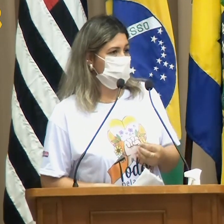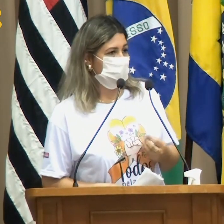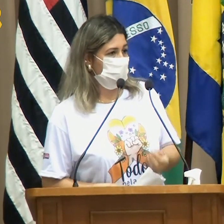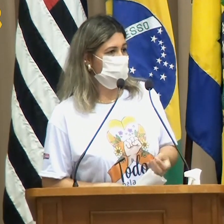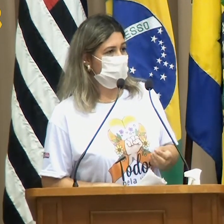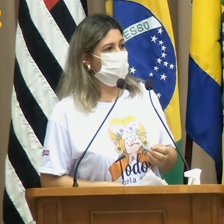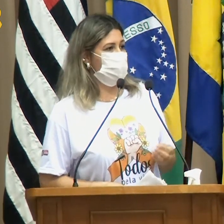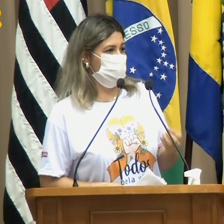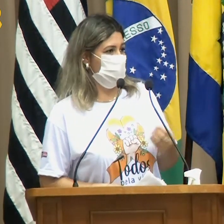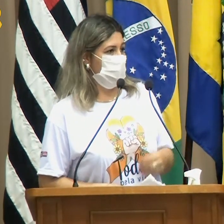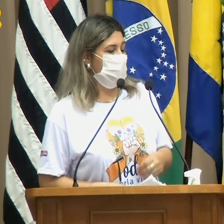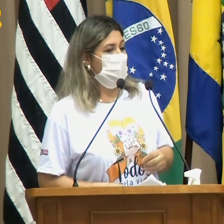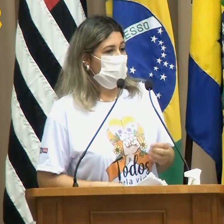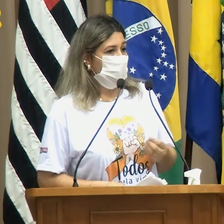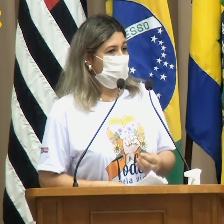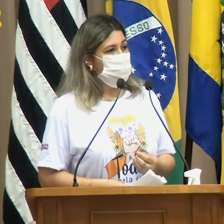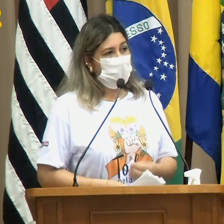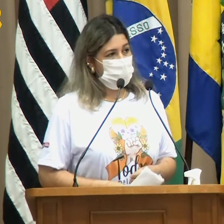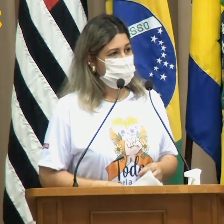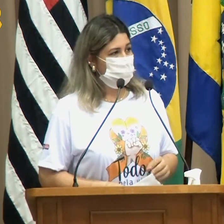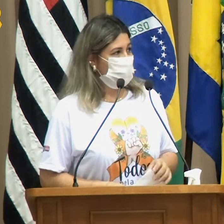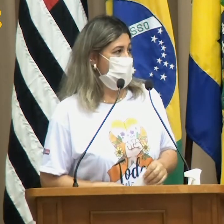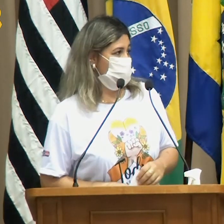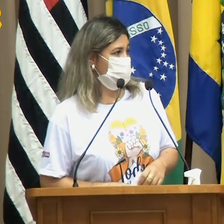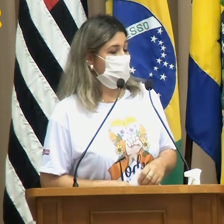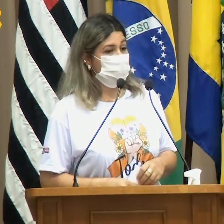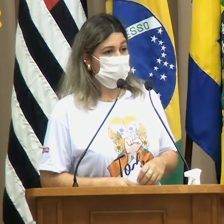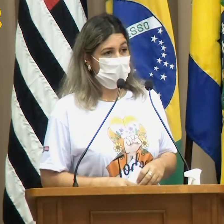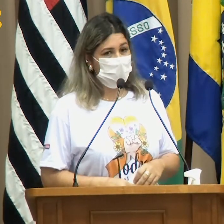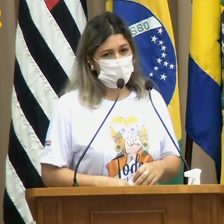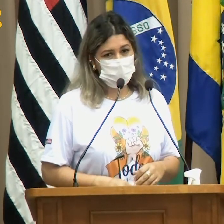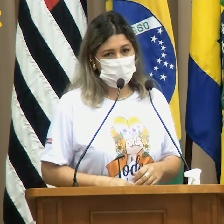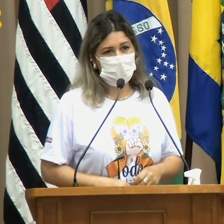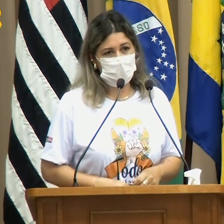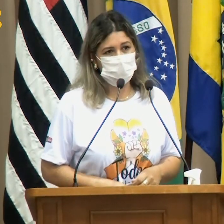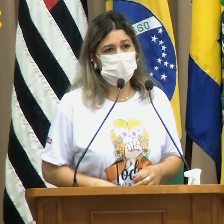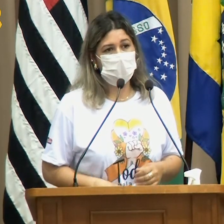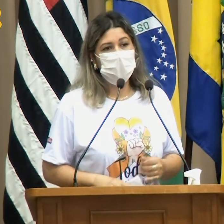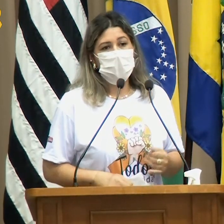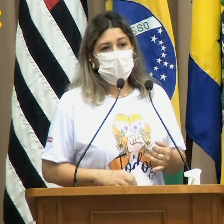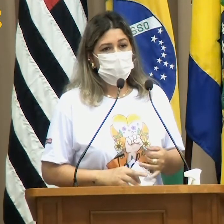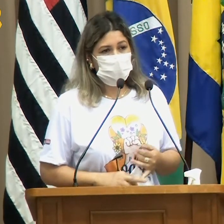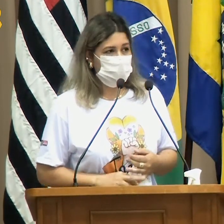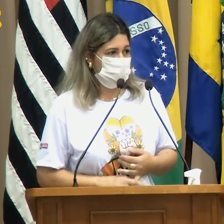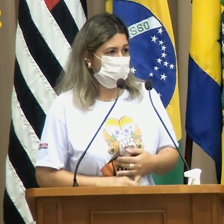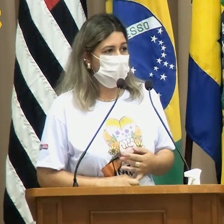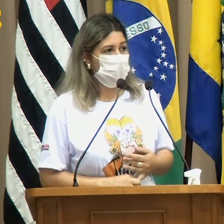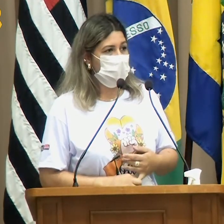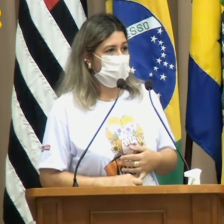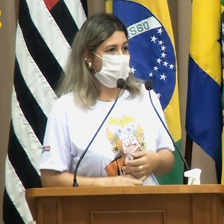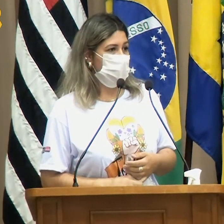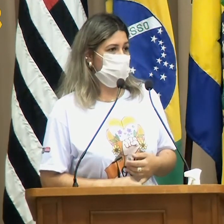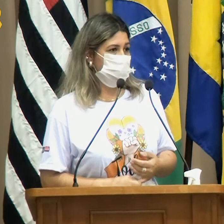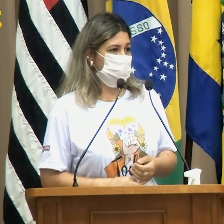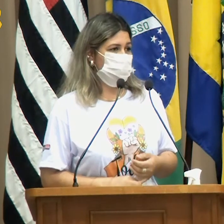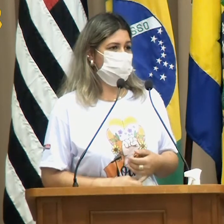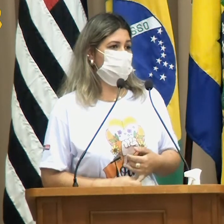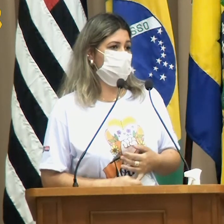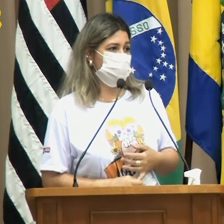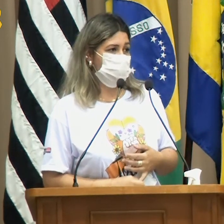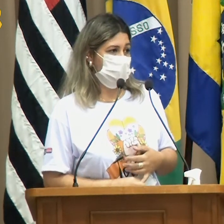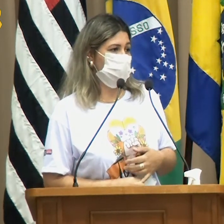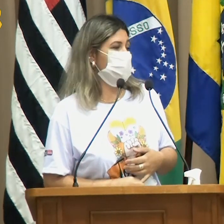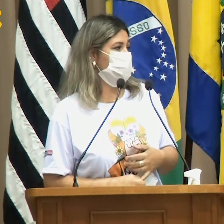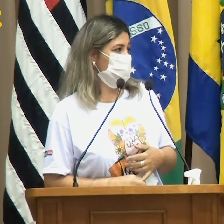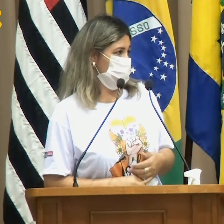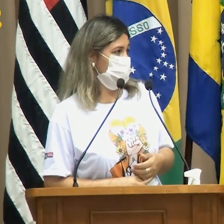fique descentralizado isso, porque não é só uma ação do CAPS, é de toda uma comunidade, né? Como a gente divulga essa questão do suicídio